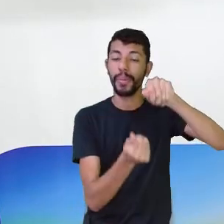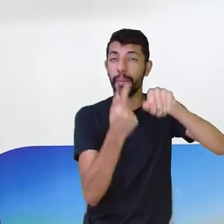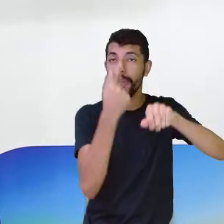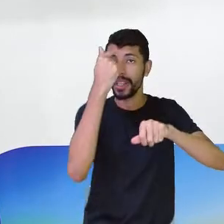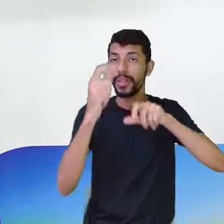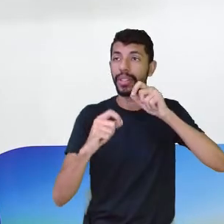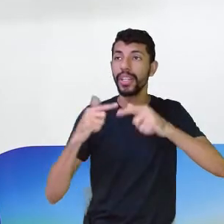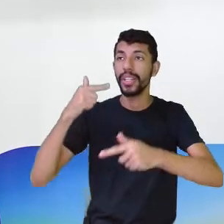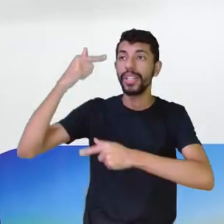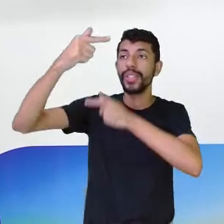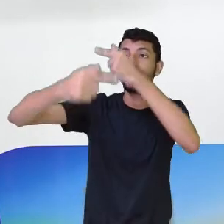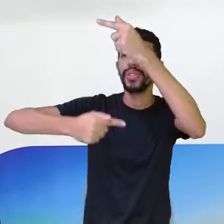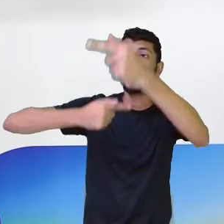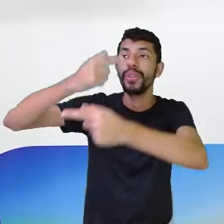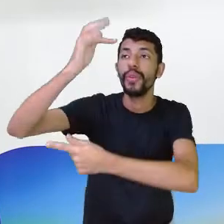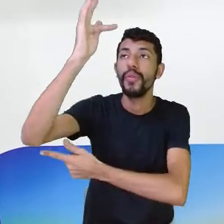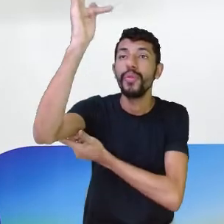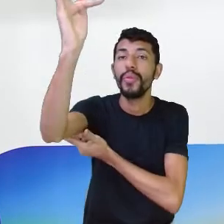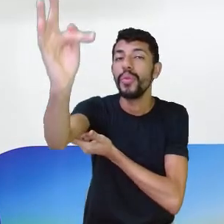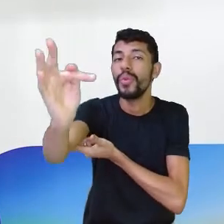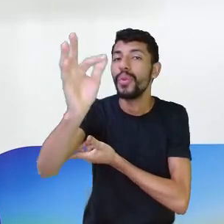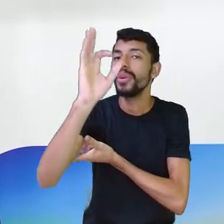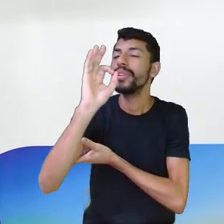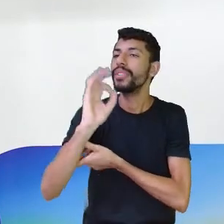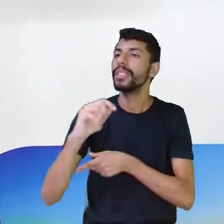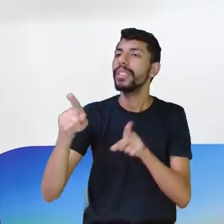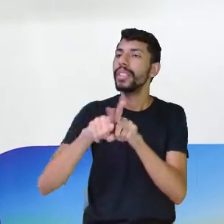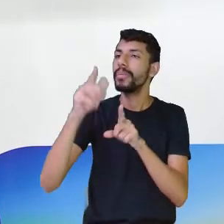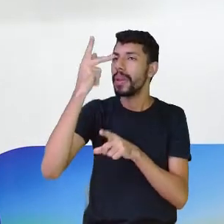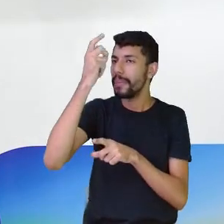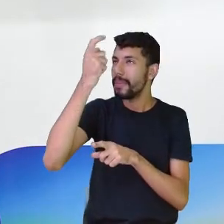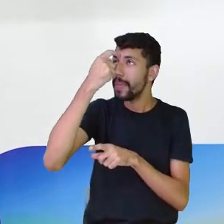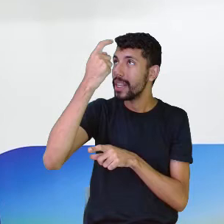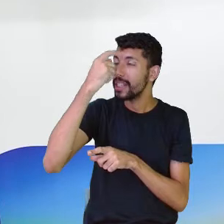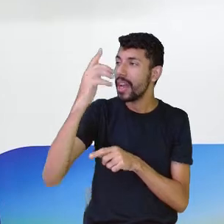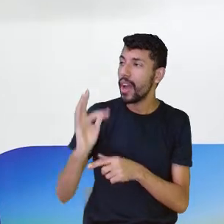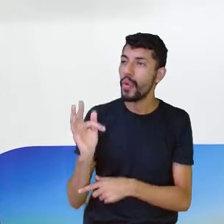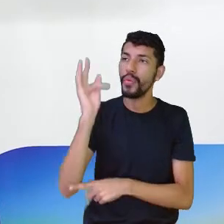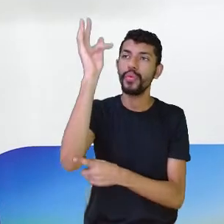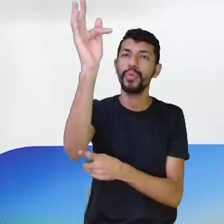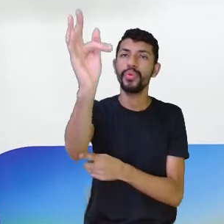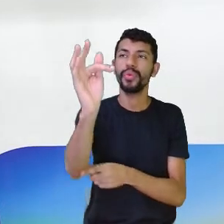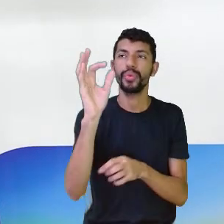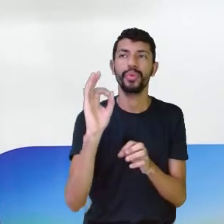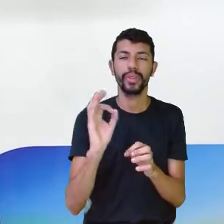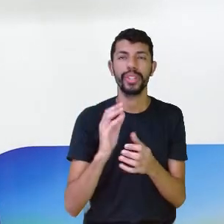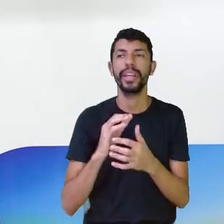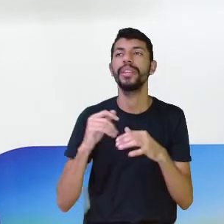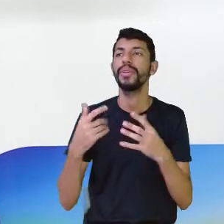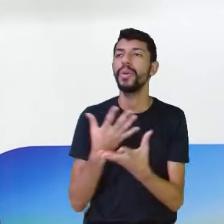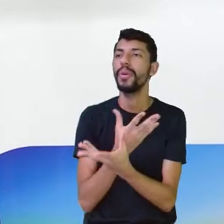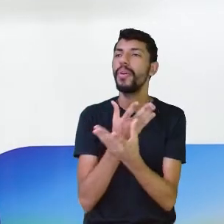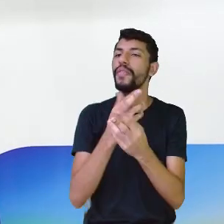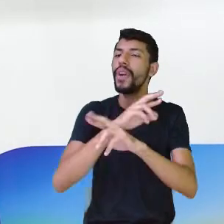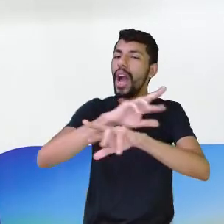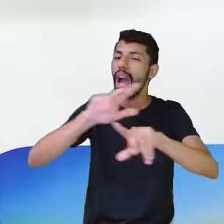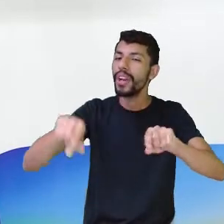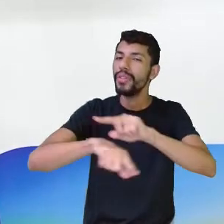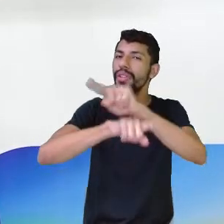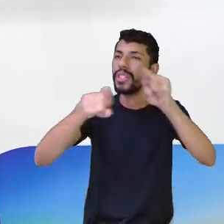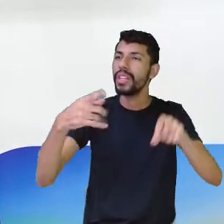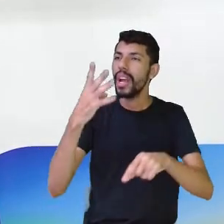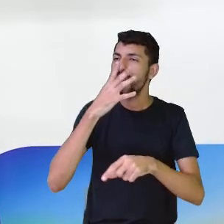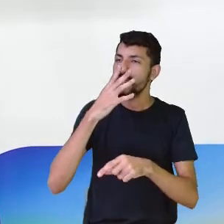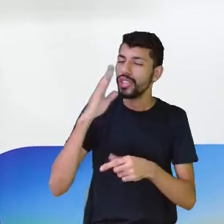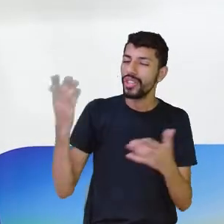pensar nas próximas gerações, pensar também no futuro. Muitos e muitas que estão me assistindo aqui devem